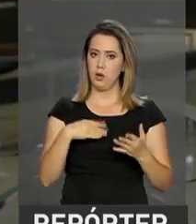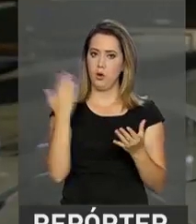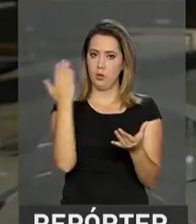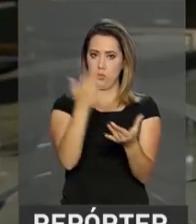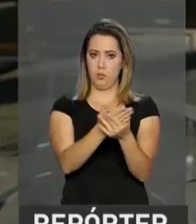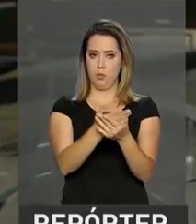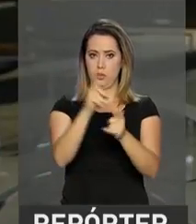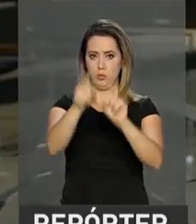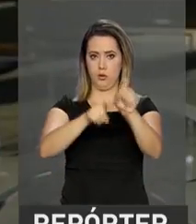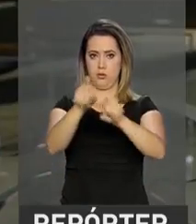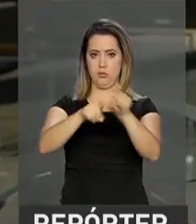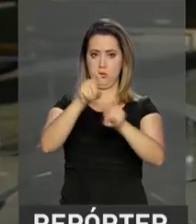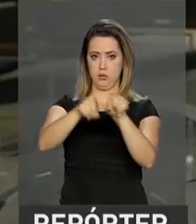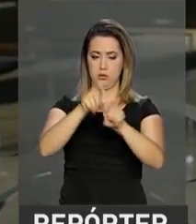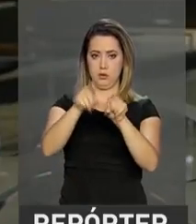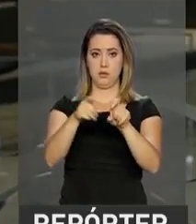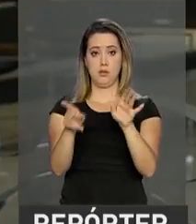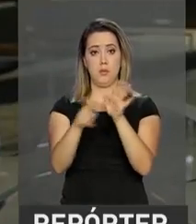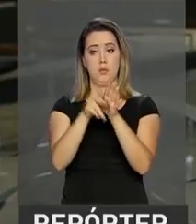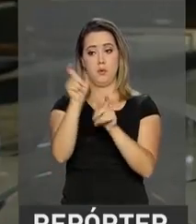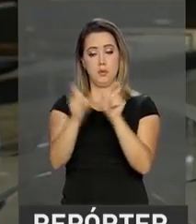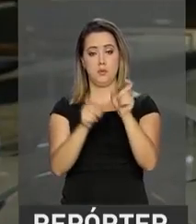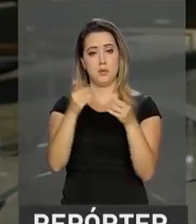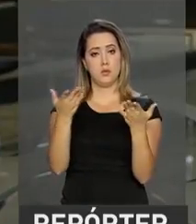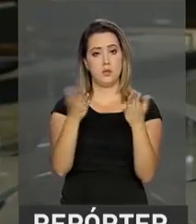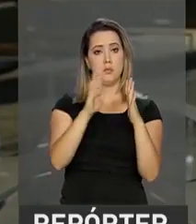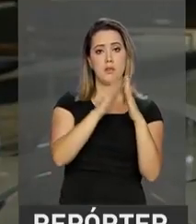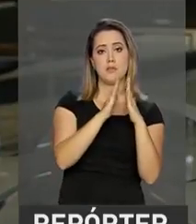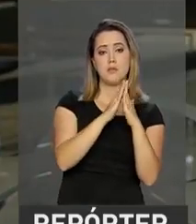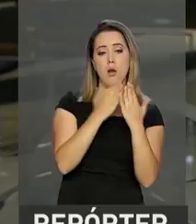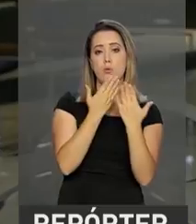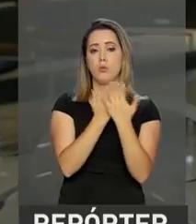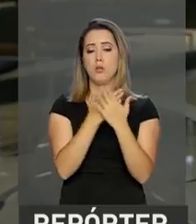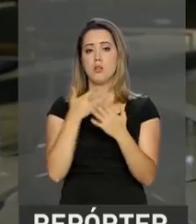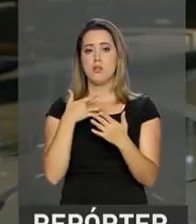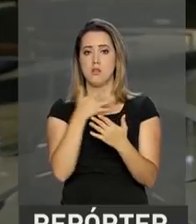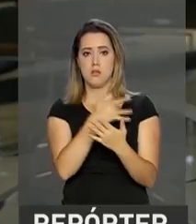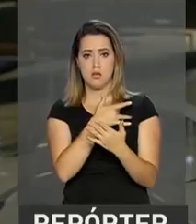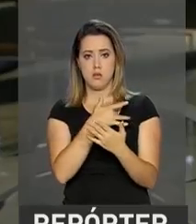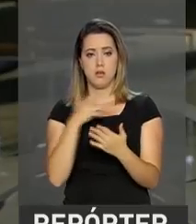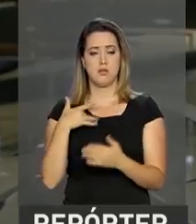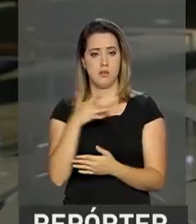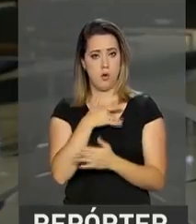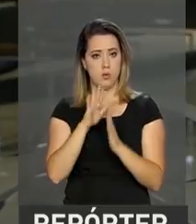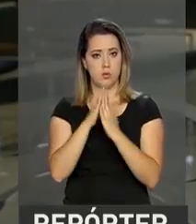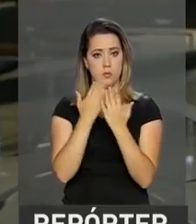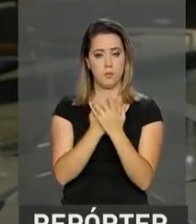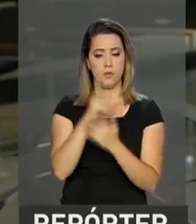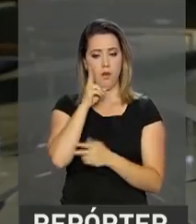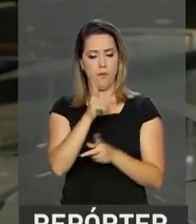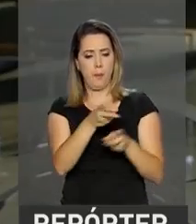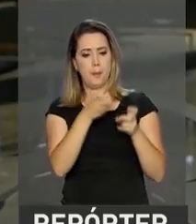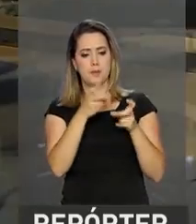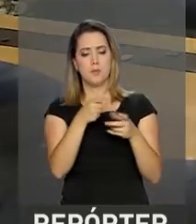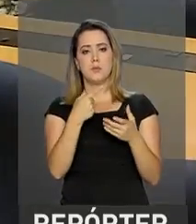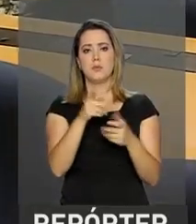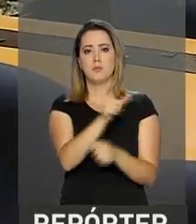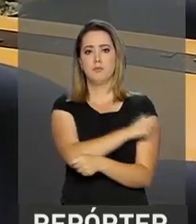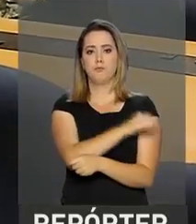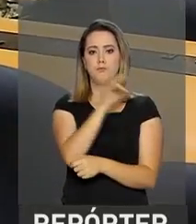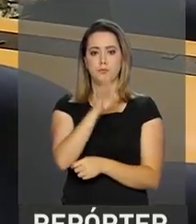eletrônico eo programa saúde na escola vai ser mais fácil o ministério acompanhar quem está sendo vacinado